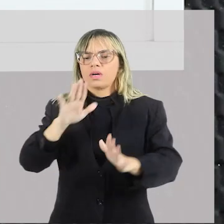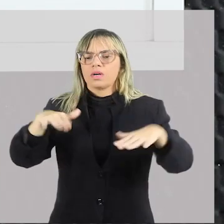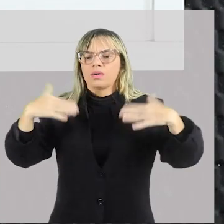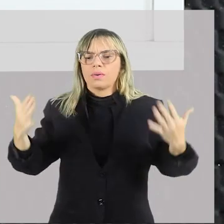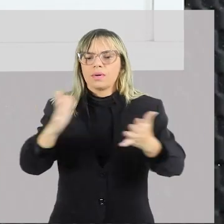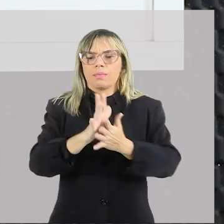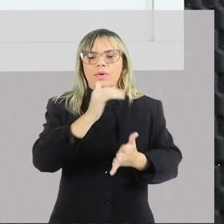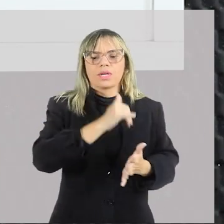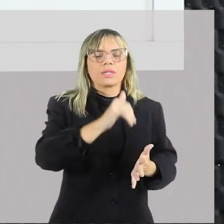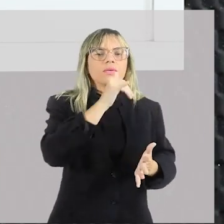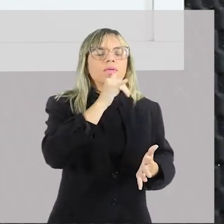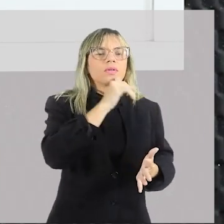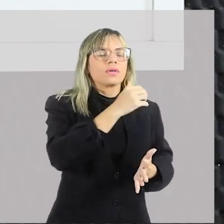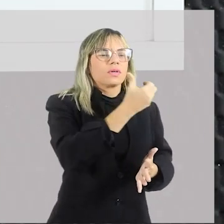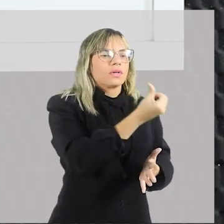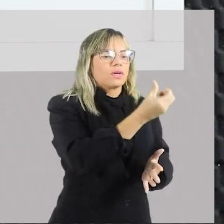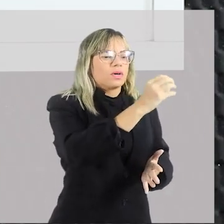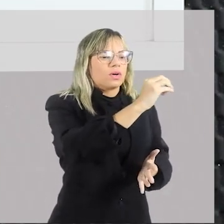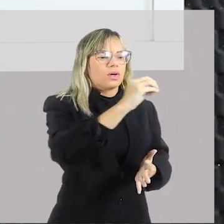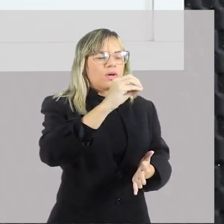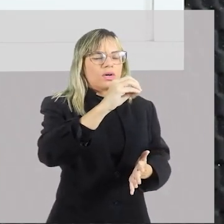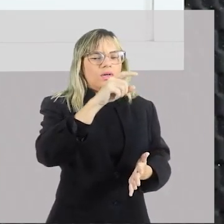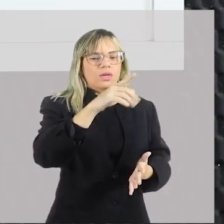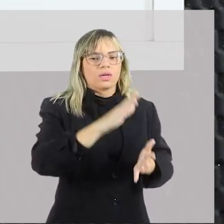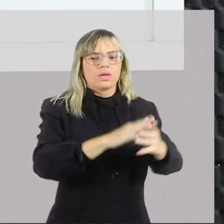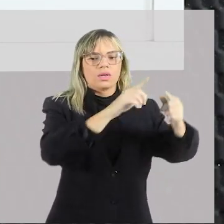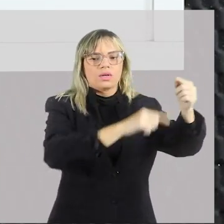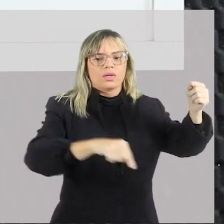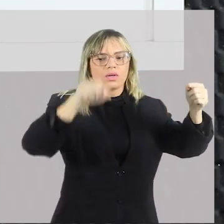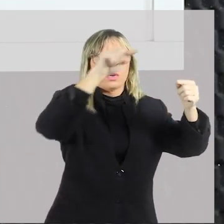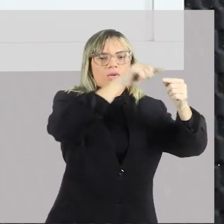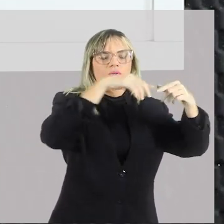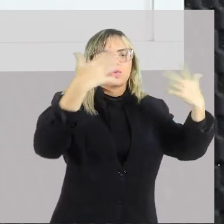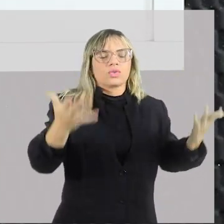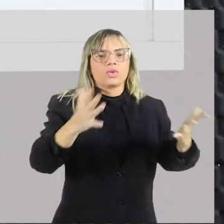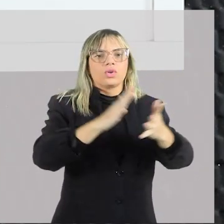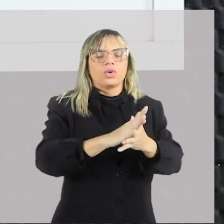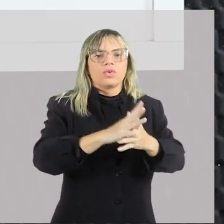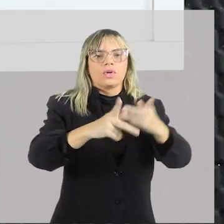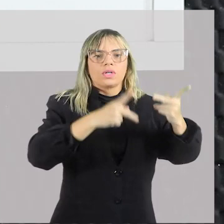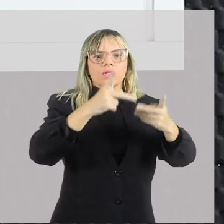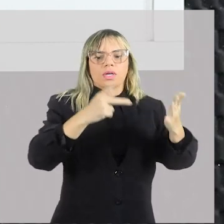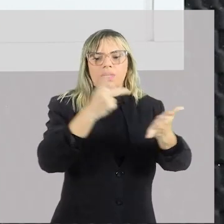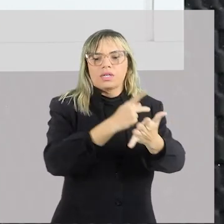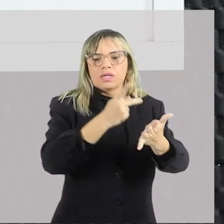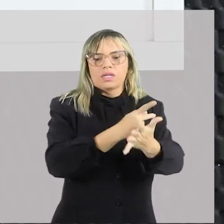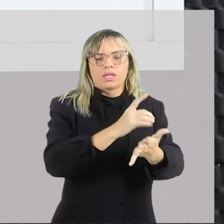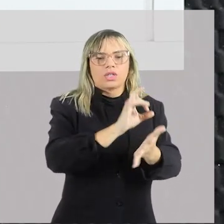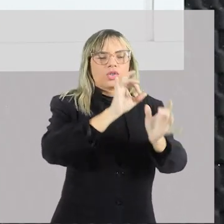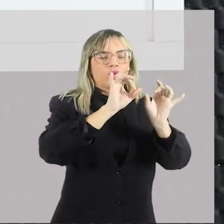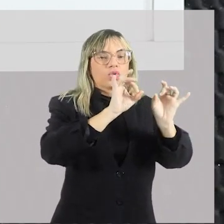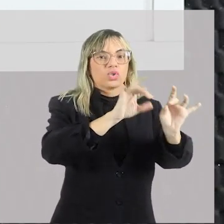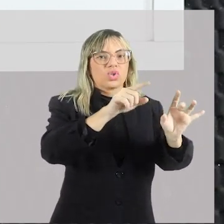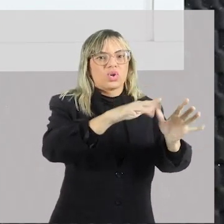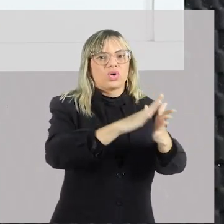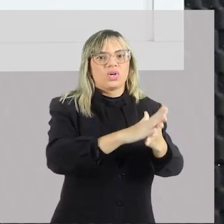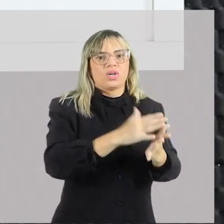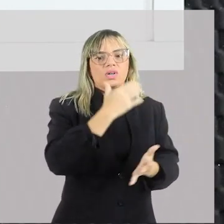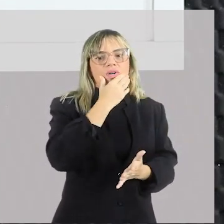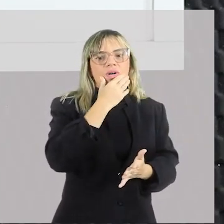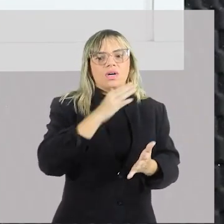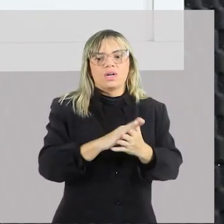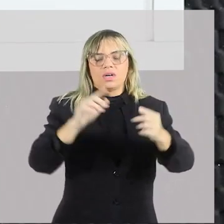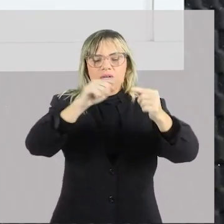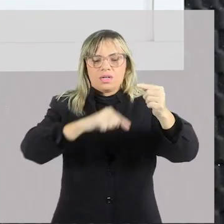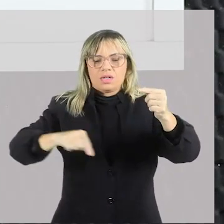600 por exemplo bem aqui ó o que que eu estou falando de errado que esse cara fala só inglês porque essa parte do Círculo